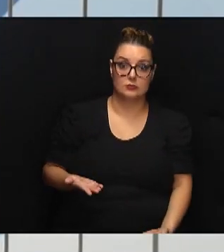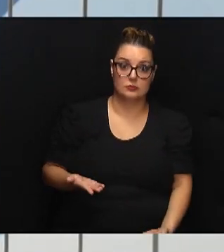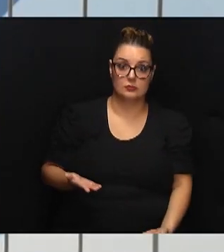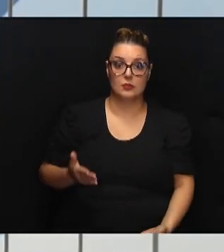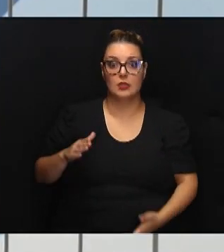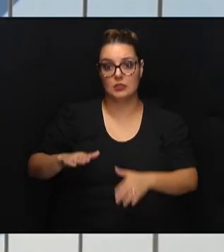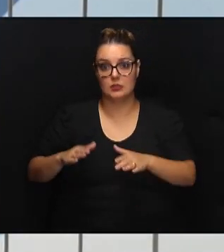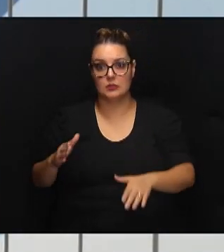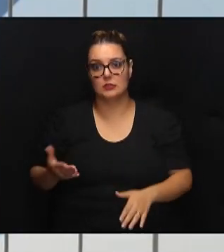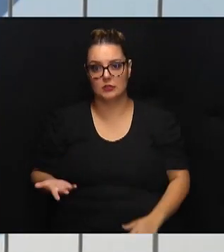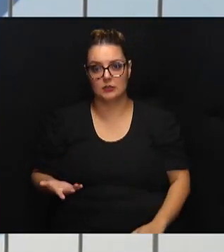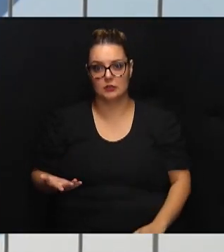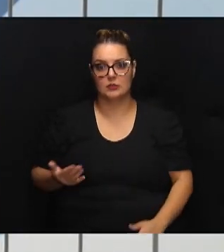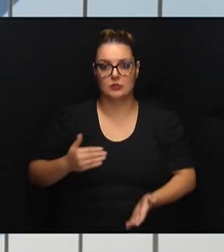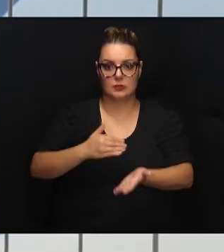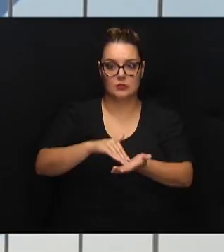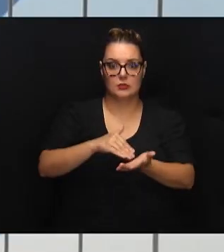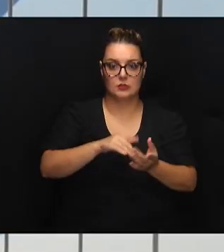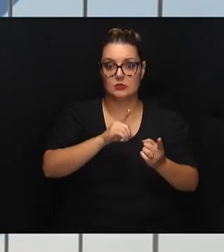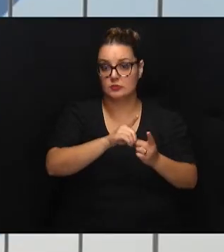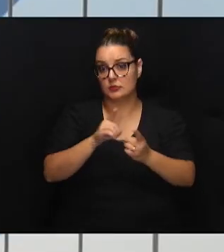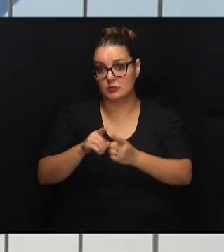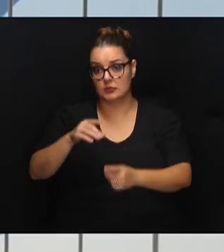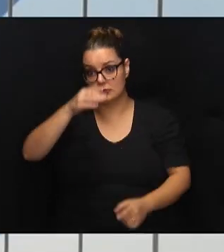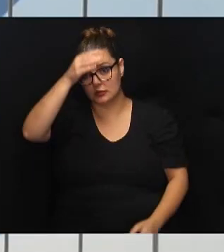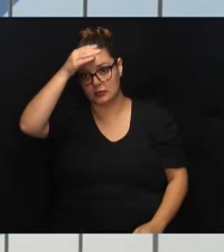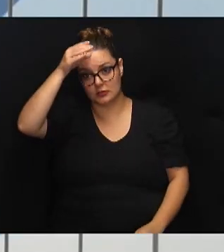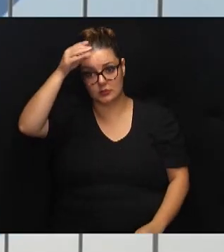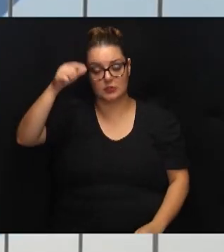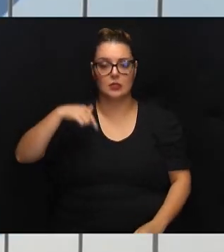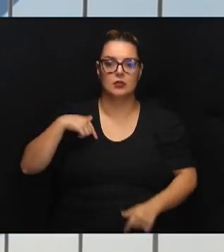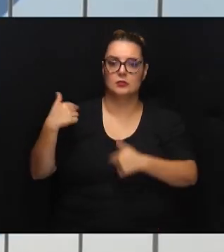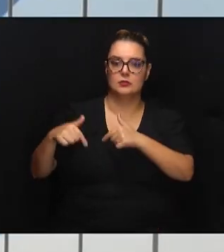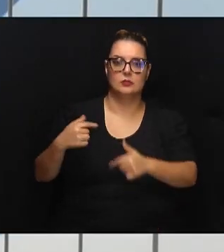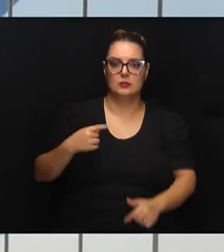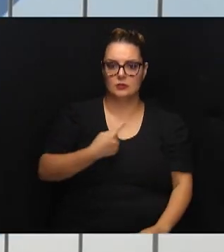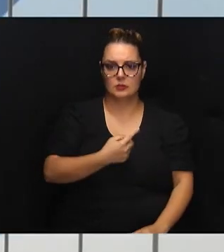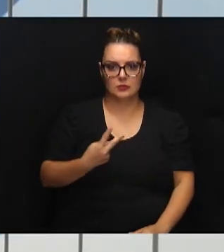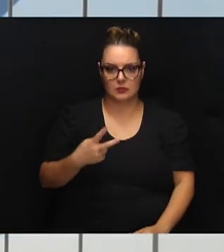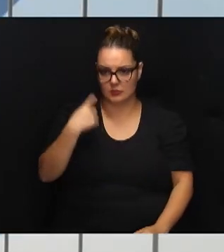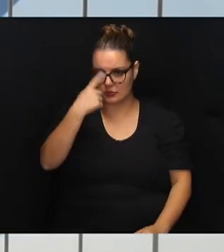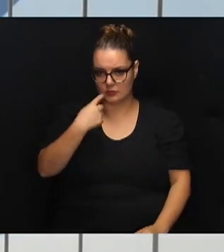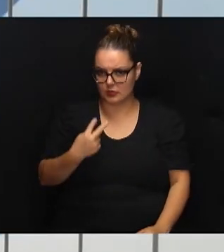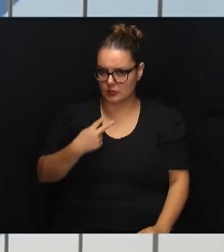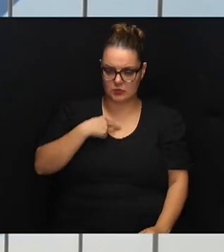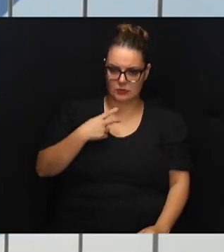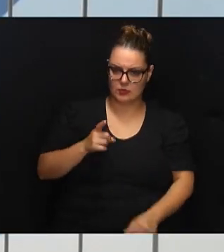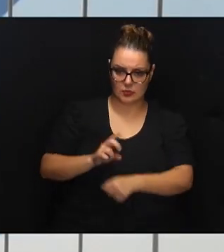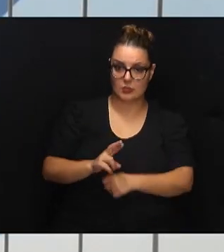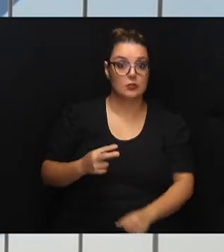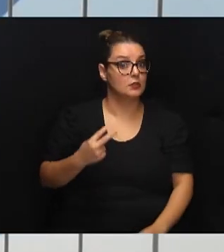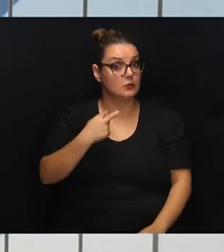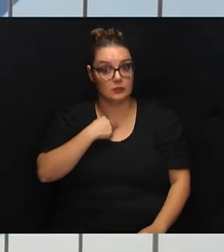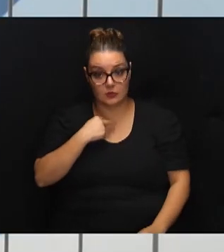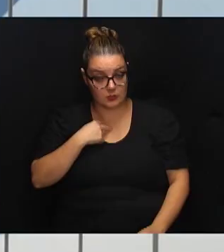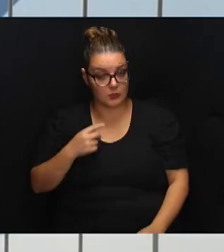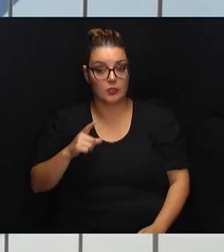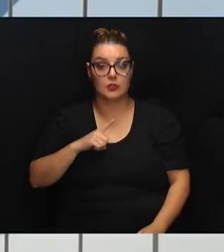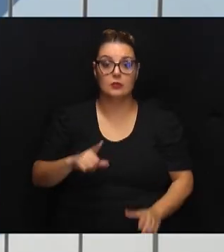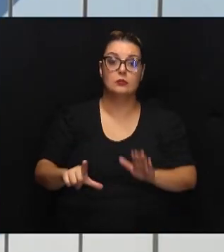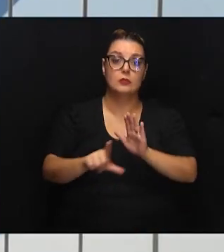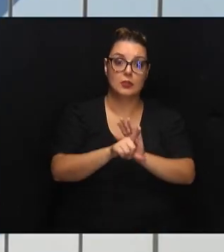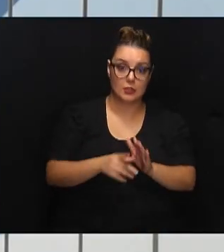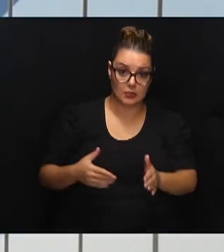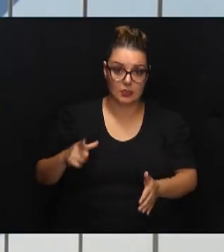vezes atende, até no escritório se atende cliente que, eu trabalhava 12 horas, mas não pode, doutora? Não, não pode. A gente tem uma legislação que tem